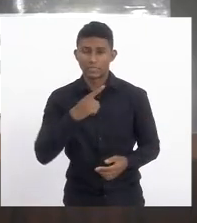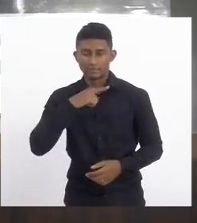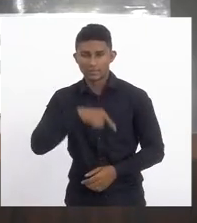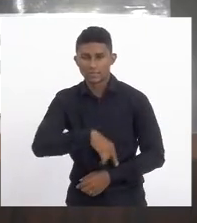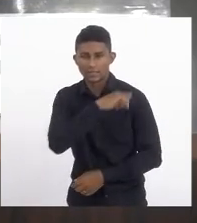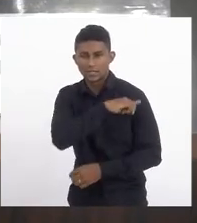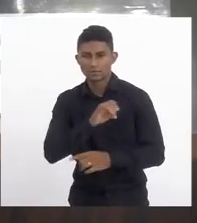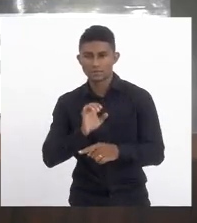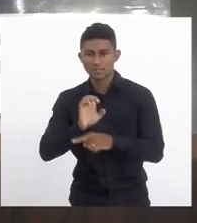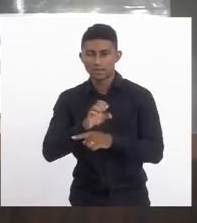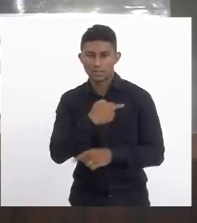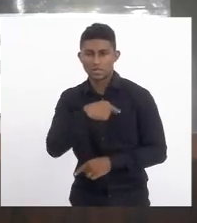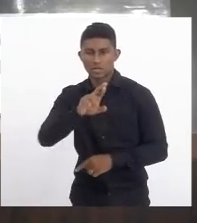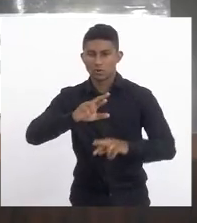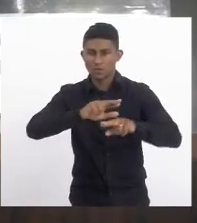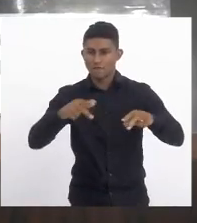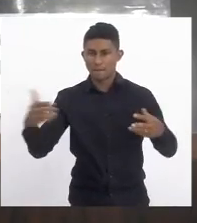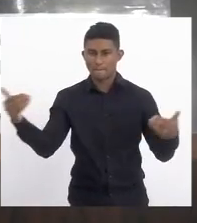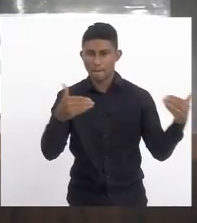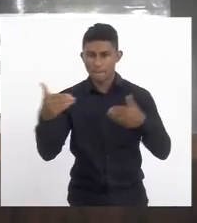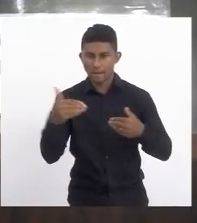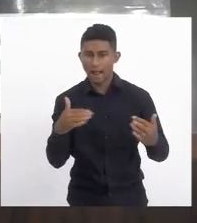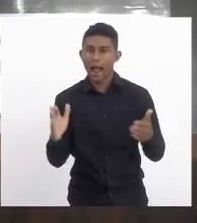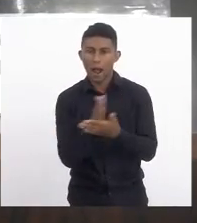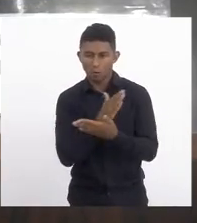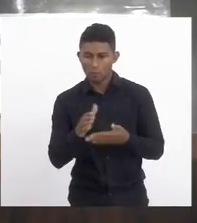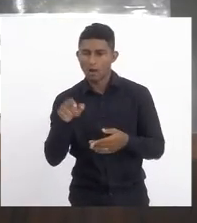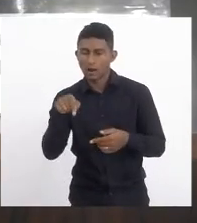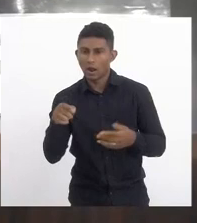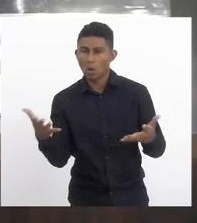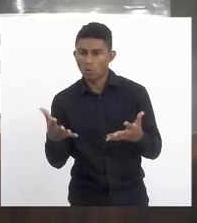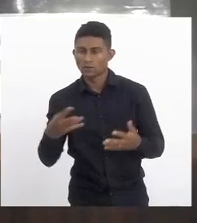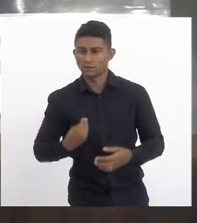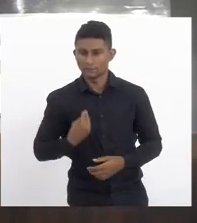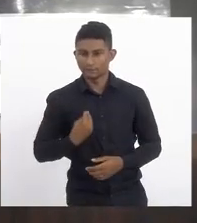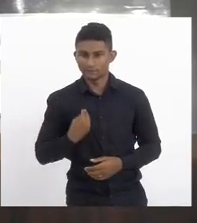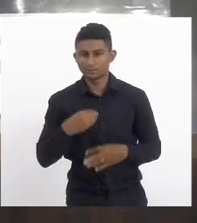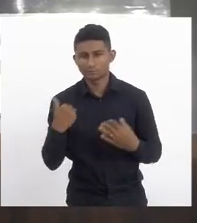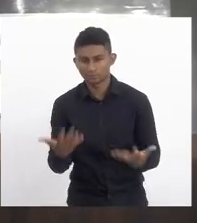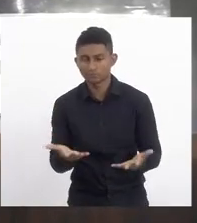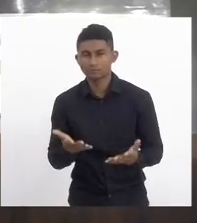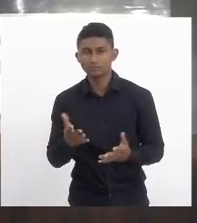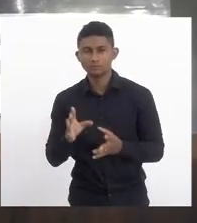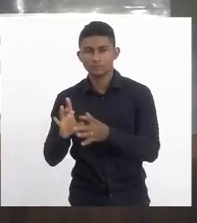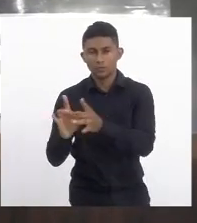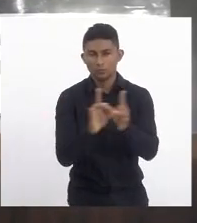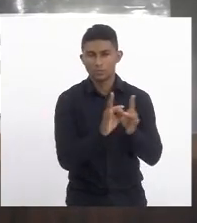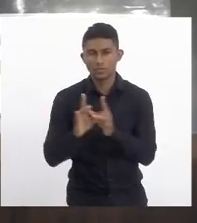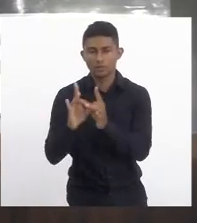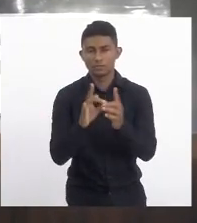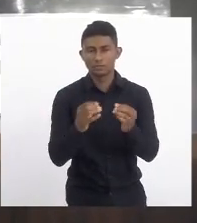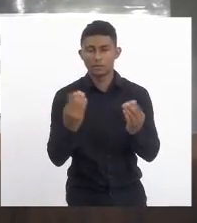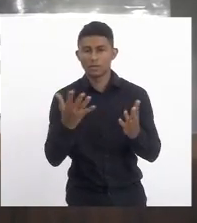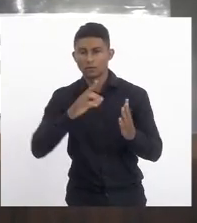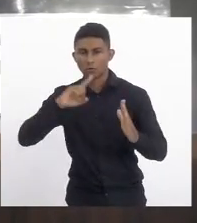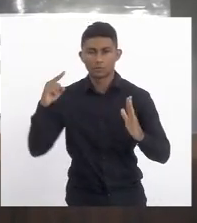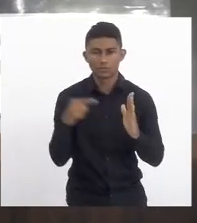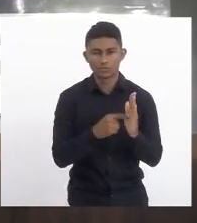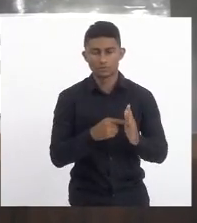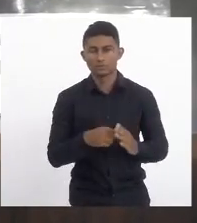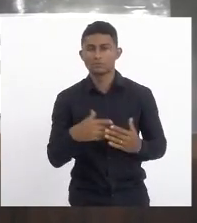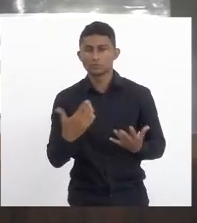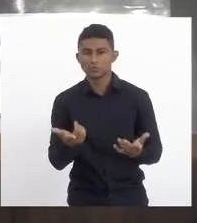Estado, algumas das quais estão presentes aqui, numa bonita união de forças em nome de um objetivo comum: